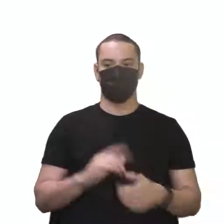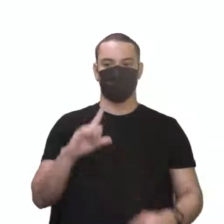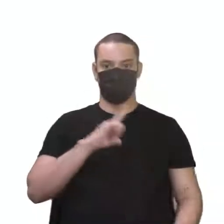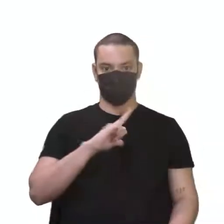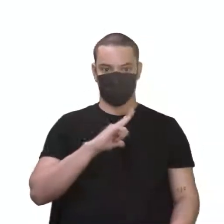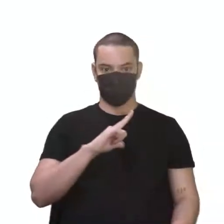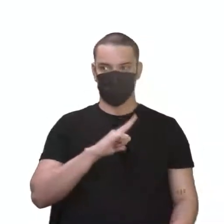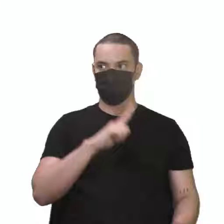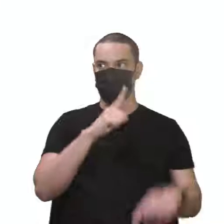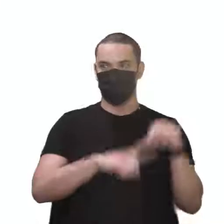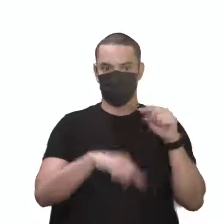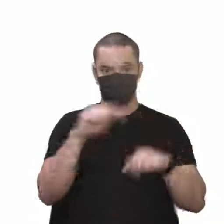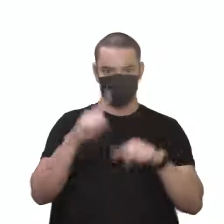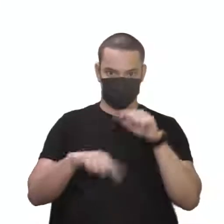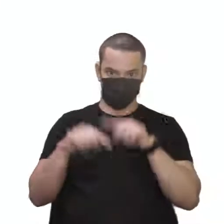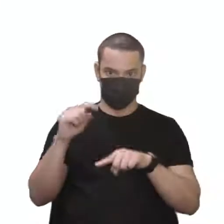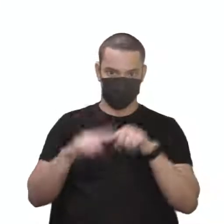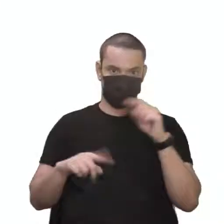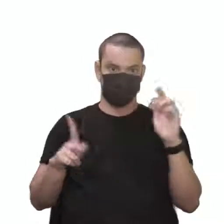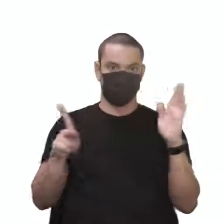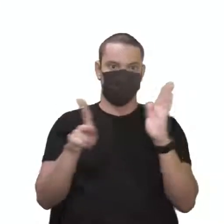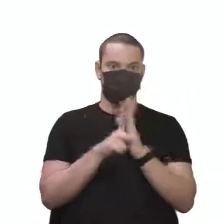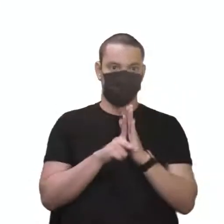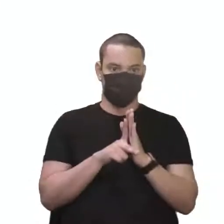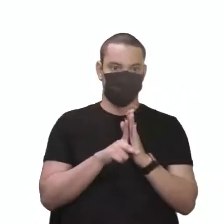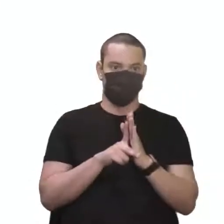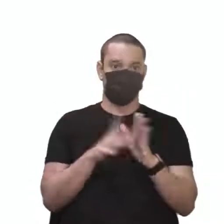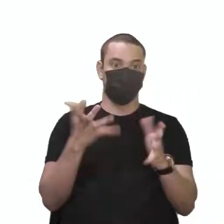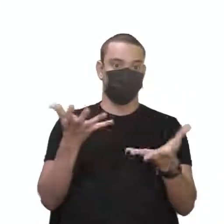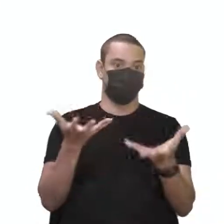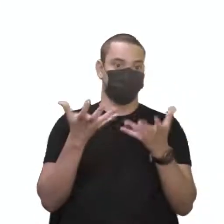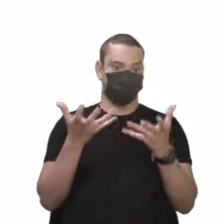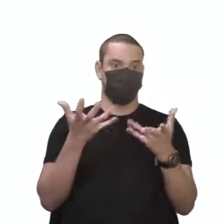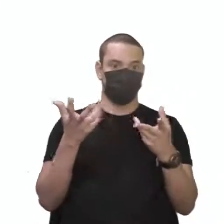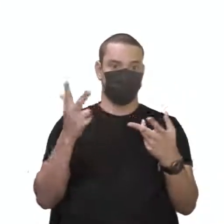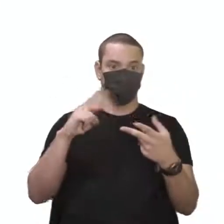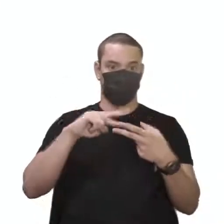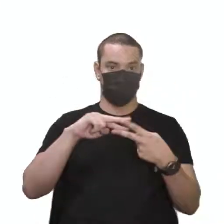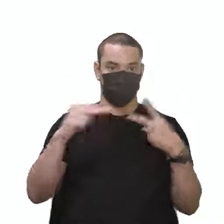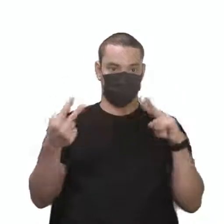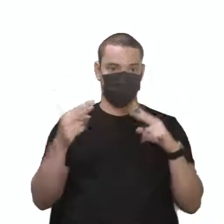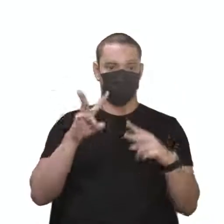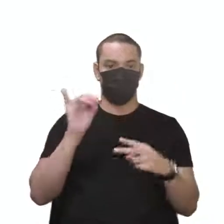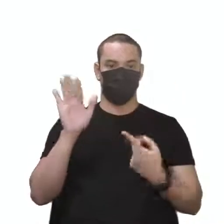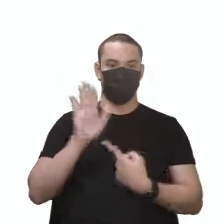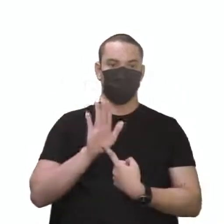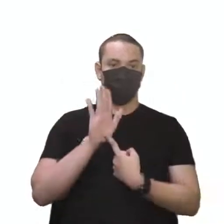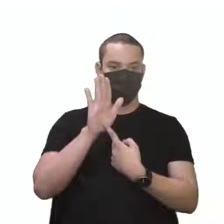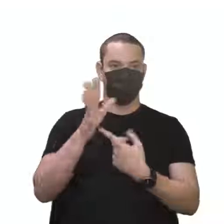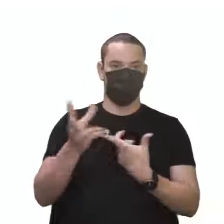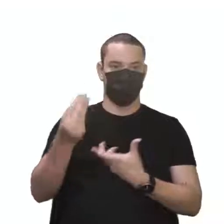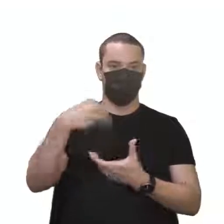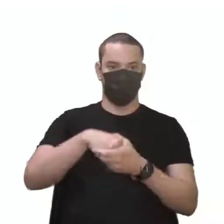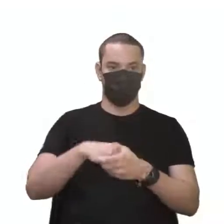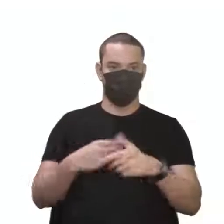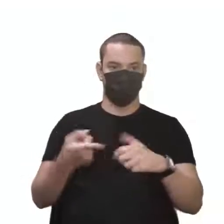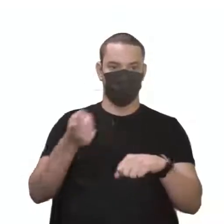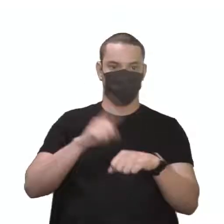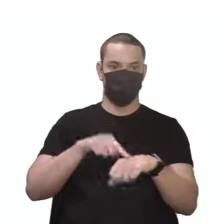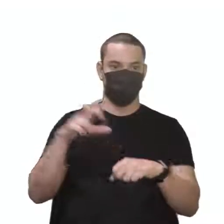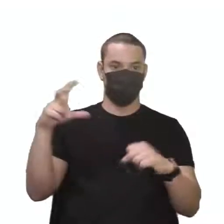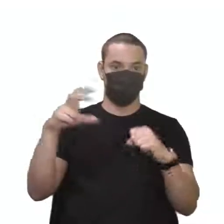aí o material genético, tá? O gene que você quer. Você vai introduzir no vírus, isso aqui é o